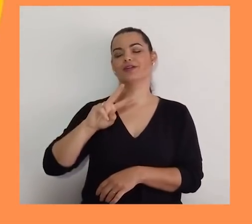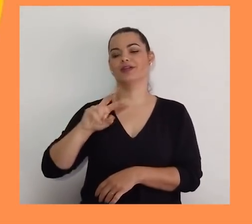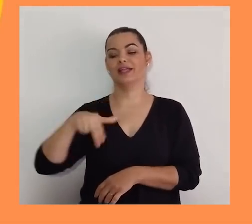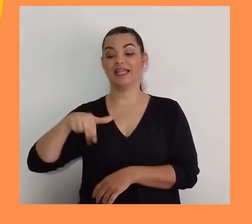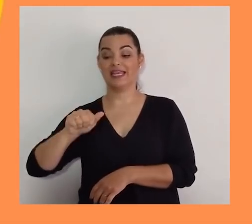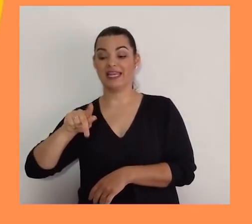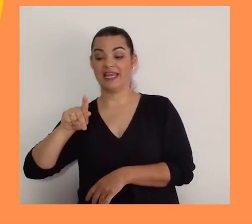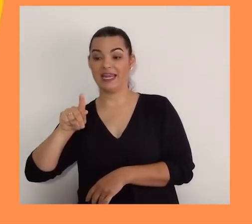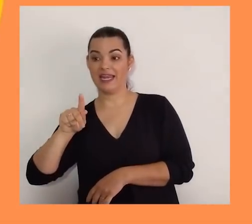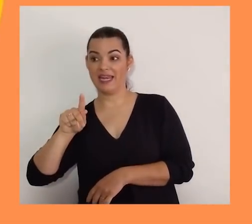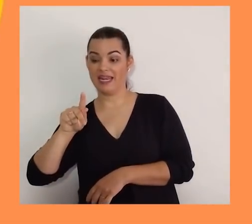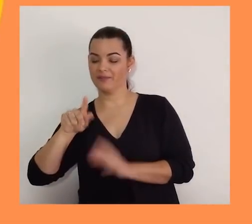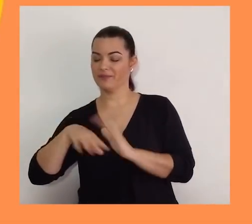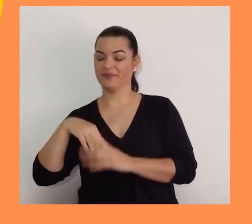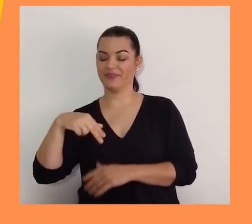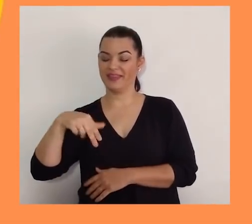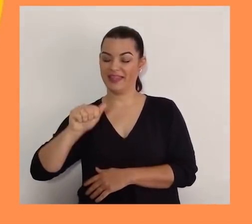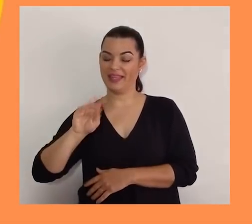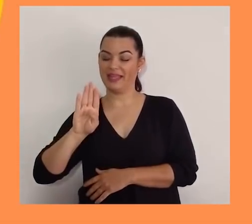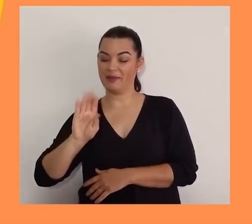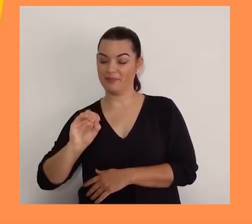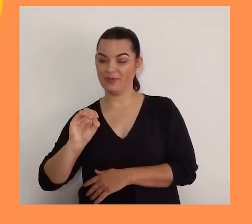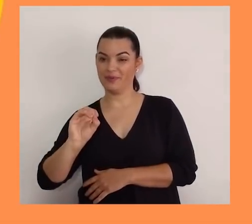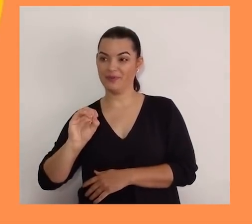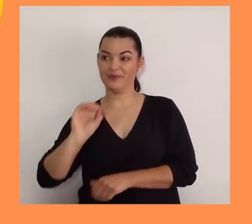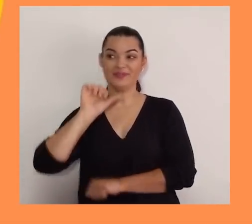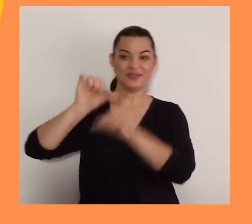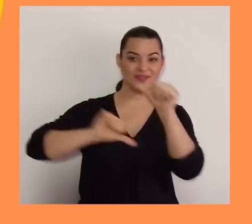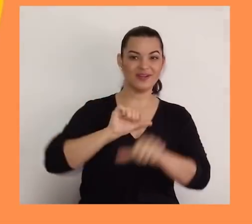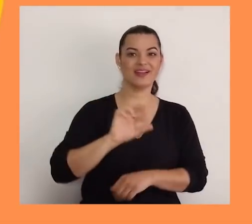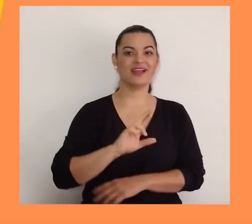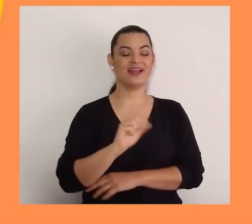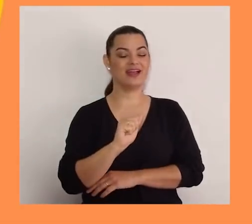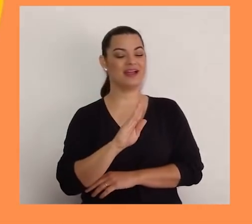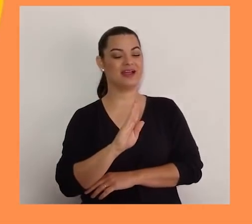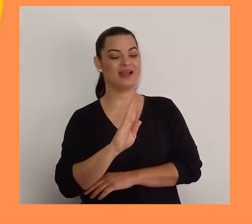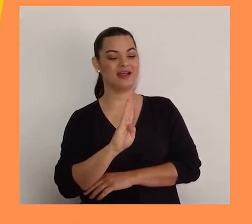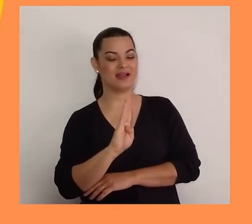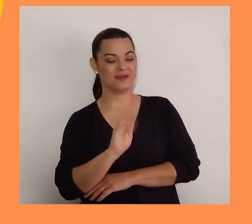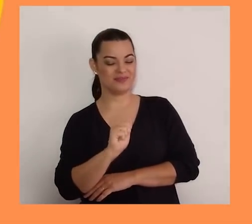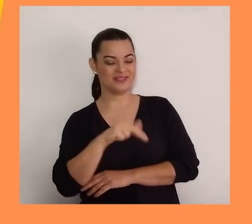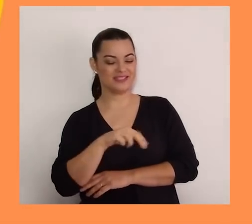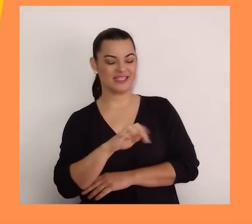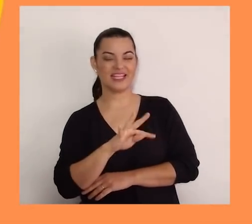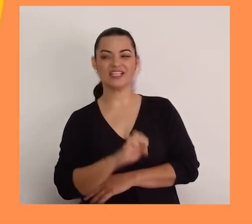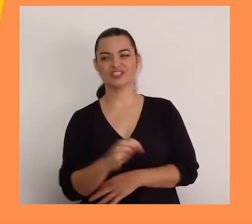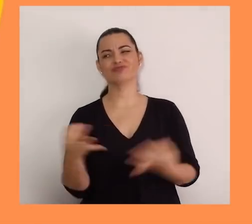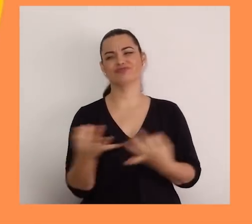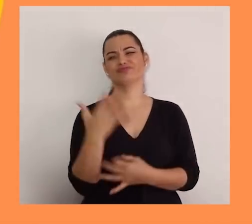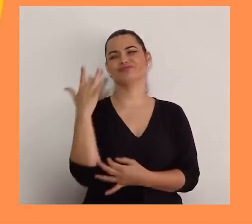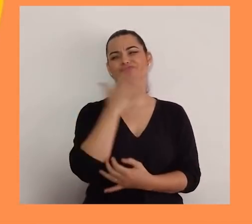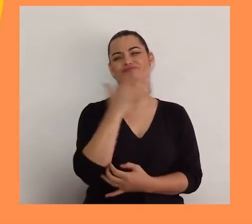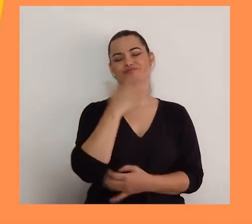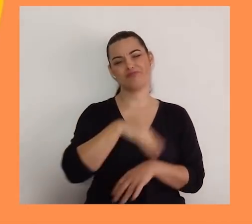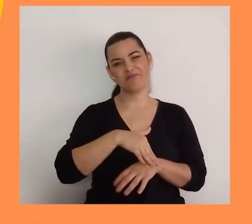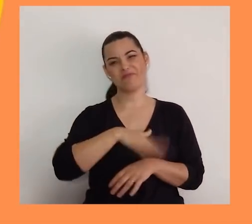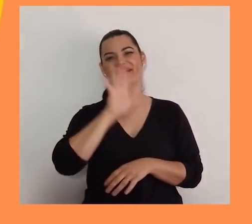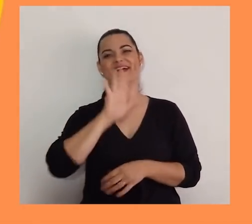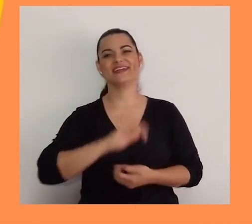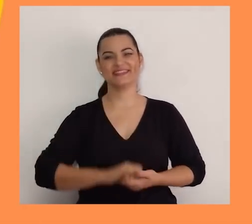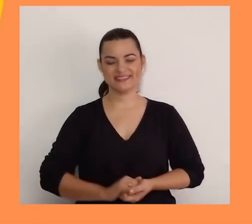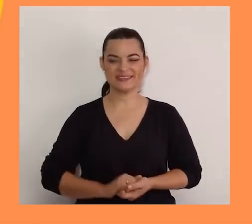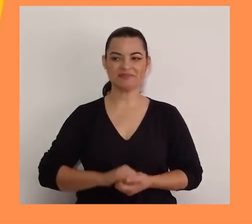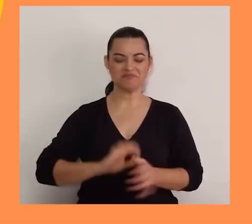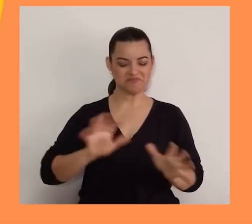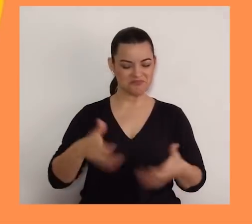história, o causador de tudo não era um rabanete, e sim um nabo. E eu não gostava de